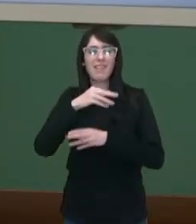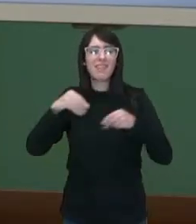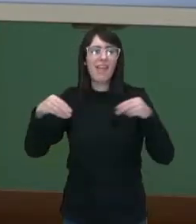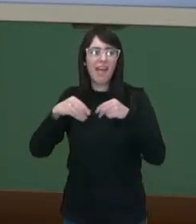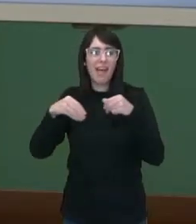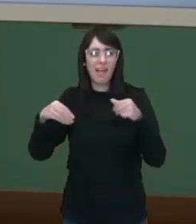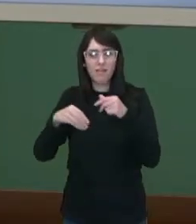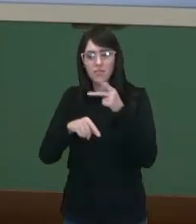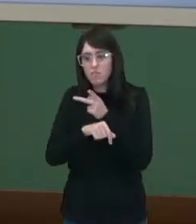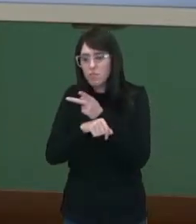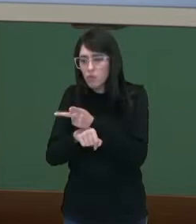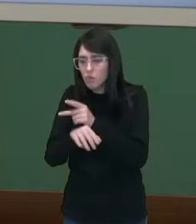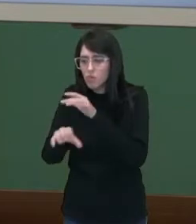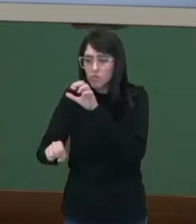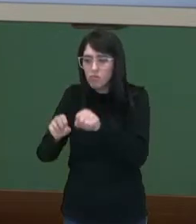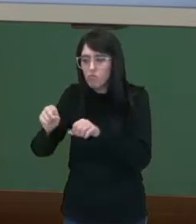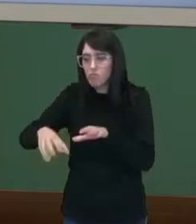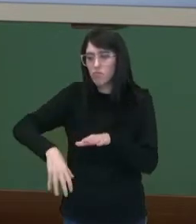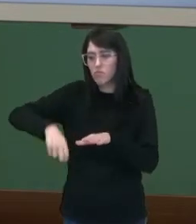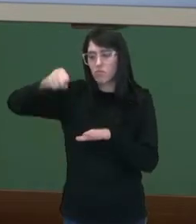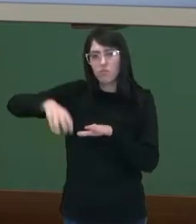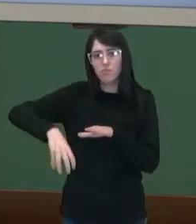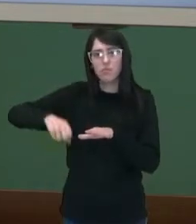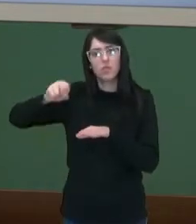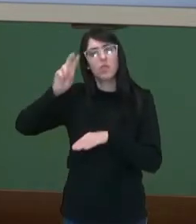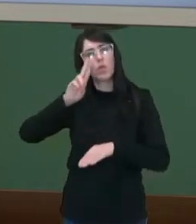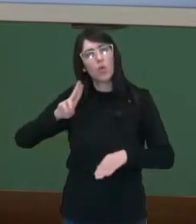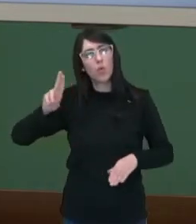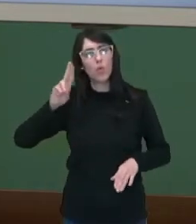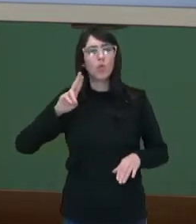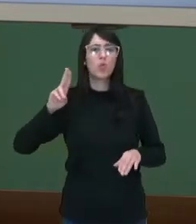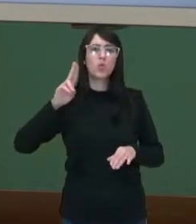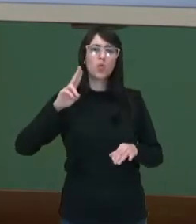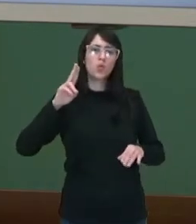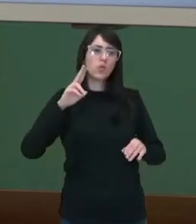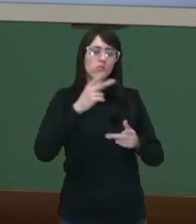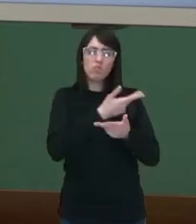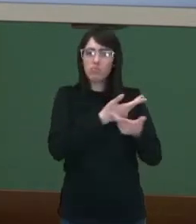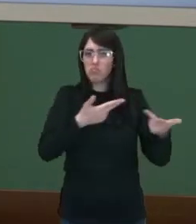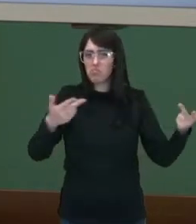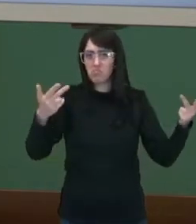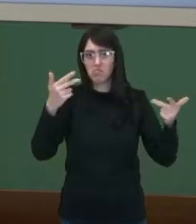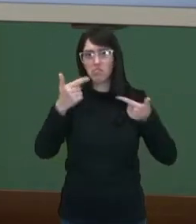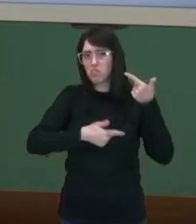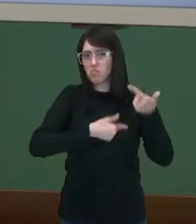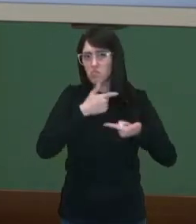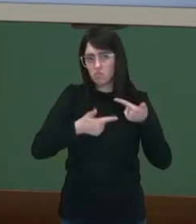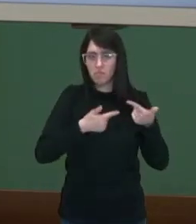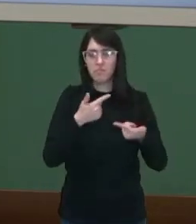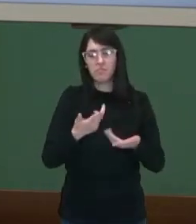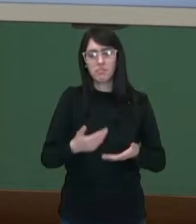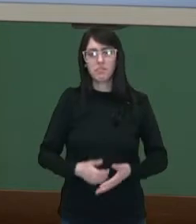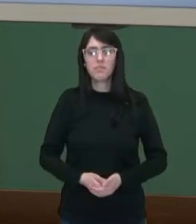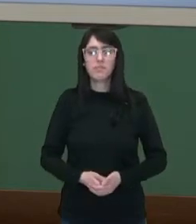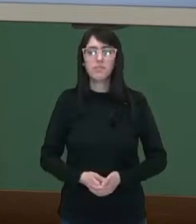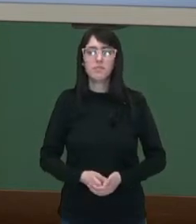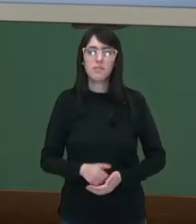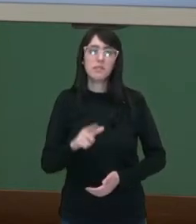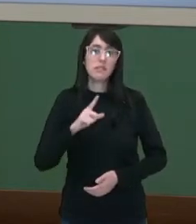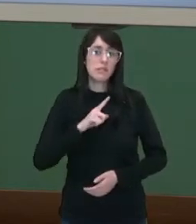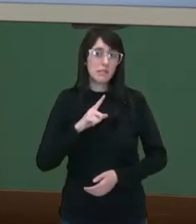são extraídos, retirados da natureza através da atividade de mineração. E aí nós